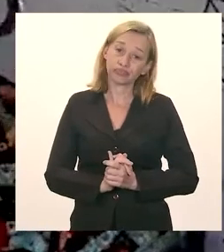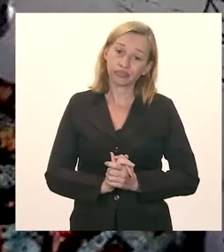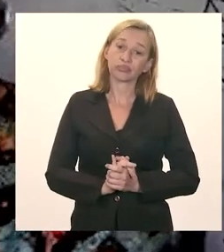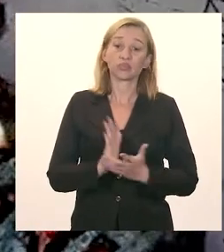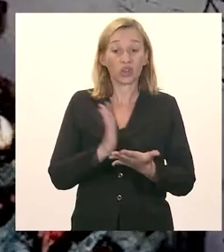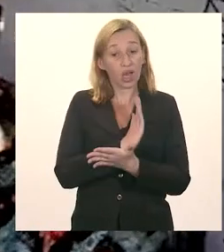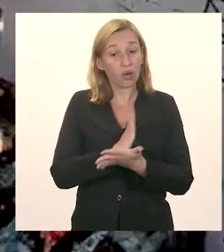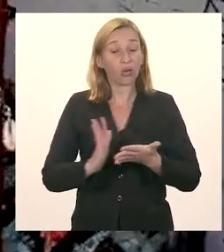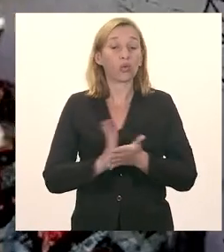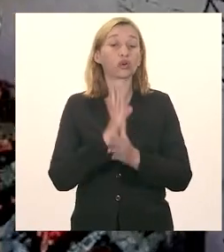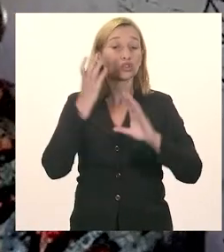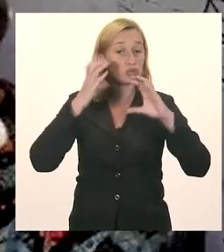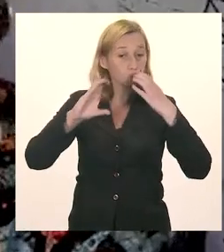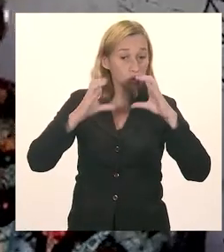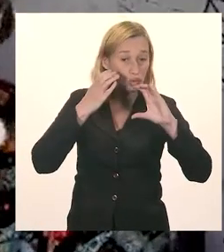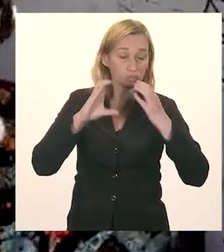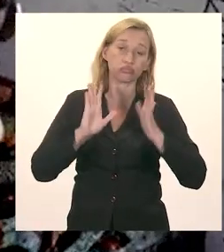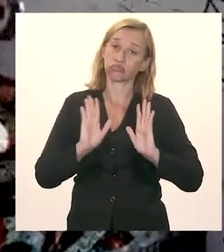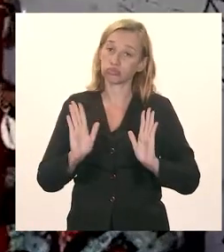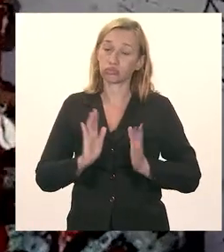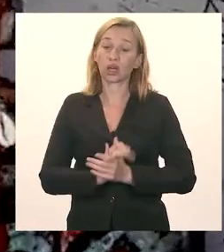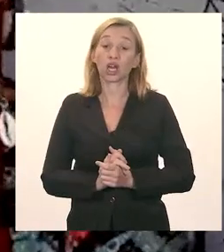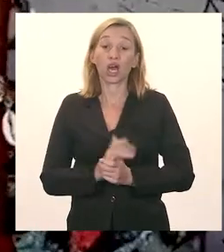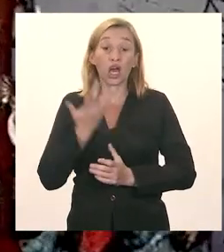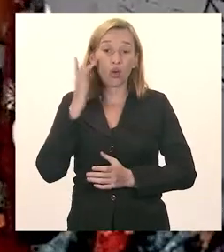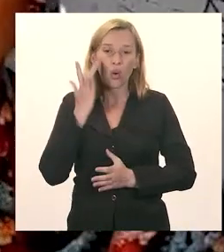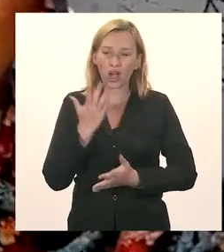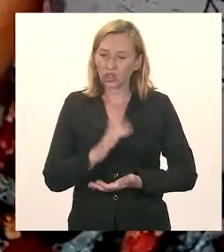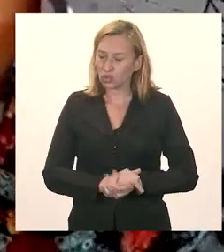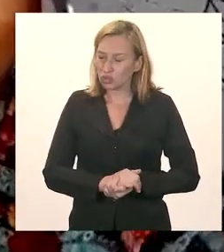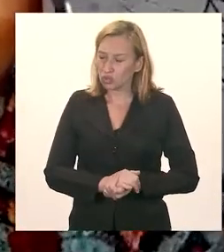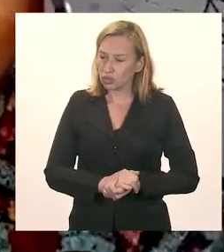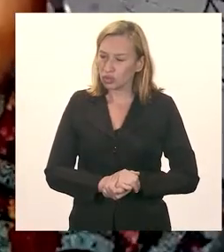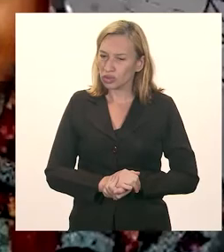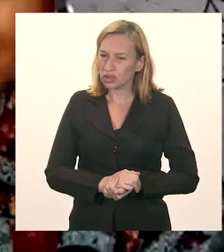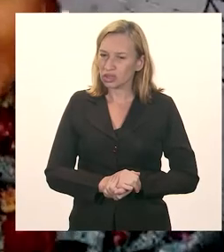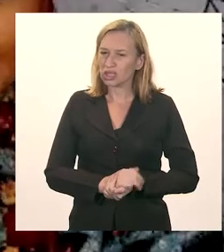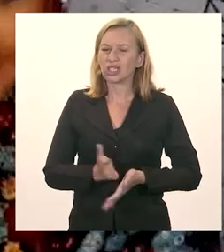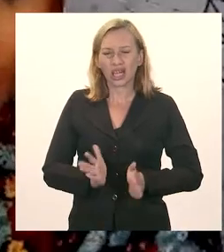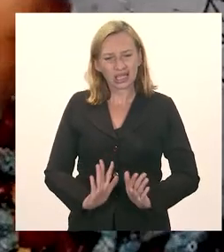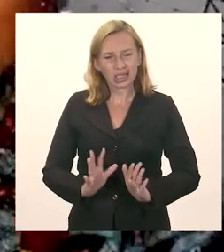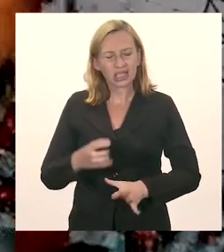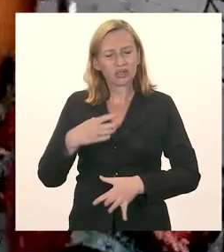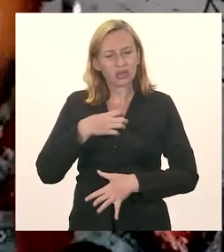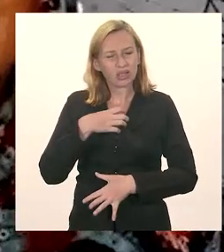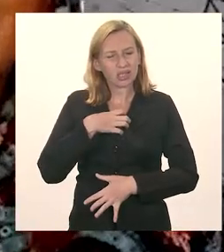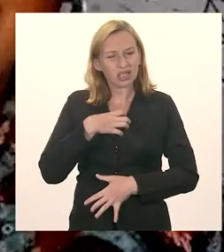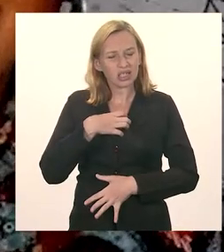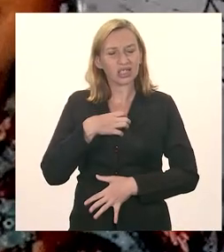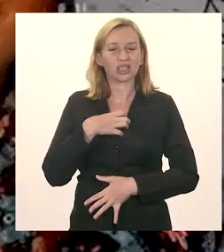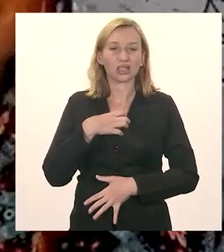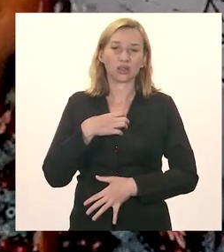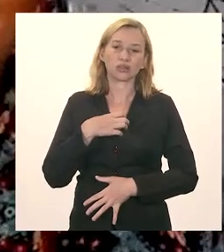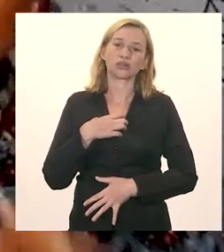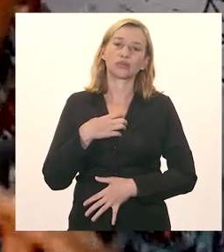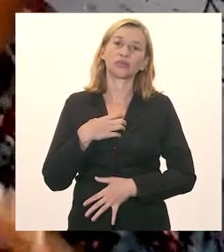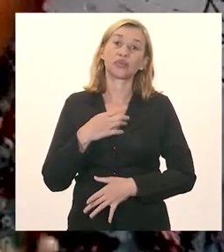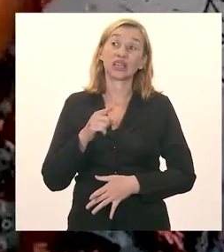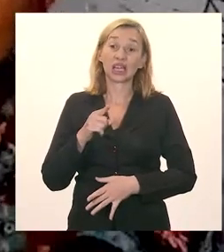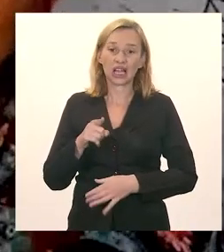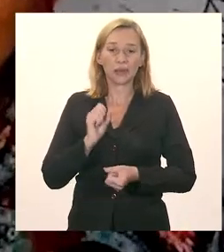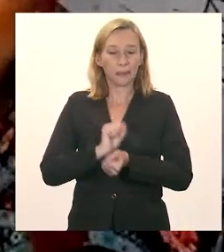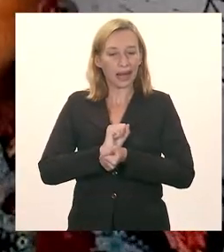e algumas músicas que ele falava, assim, que ele ensinava. Então, eu acho que eu já nasci com isso no sangue,